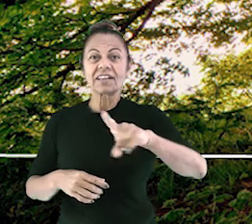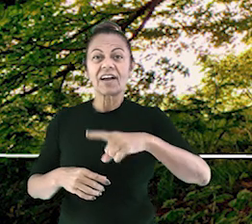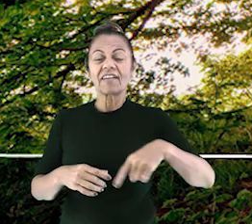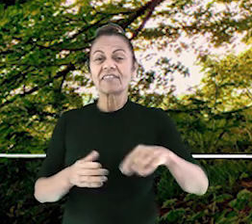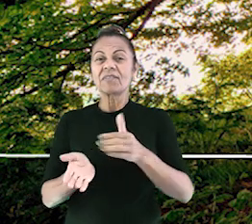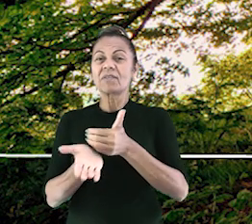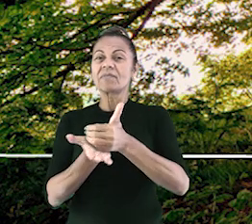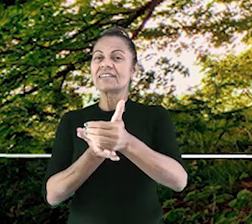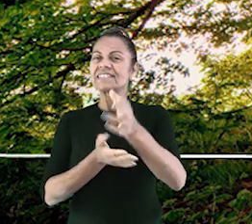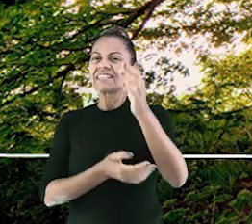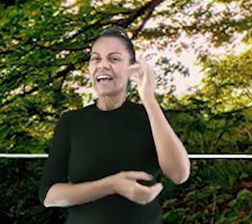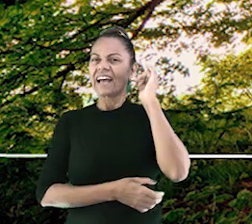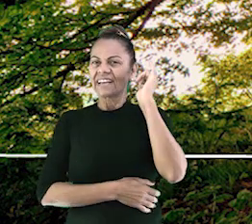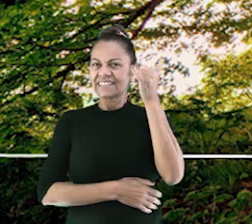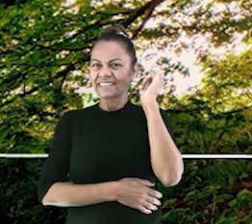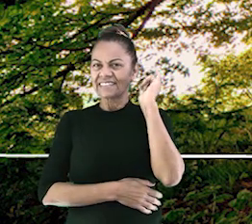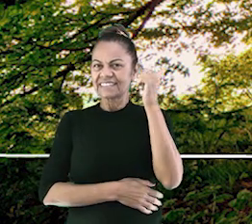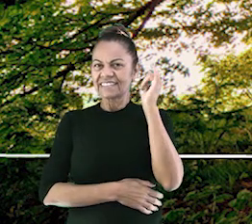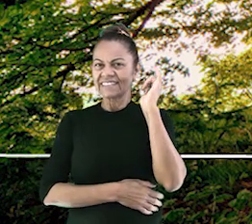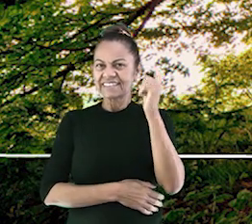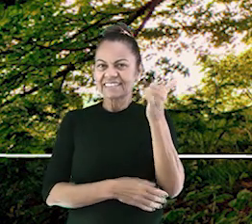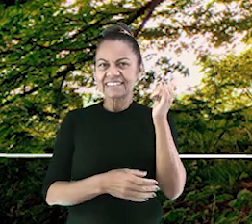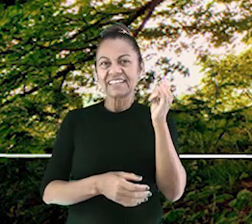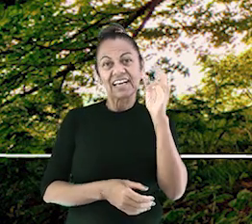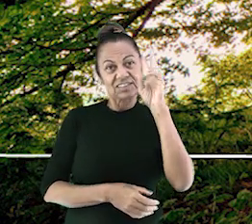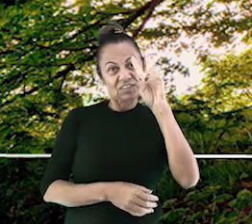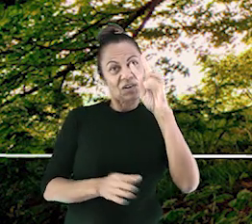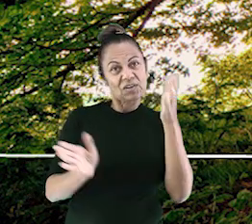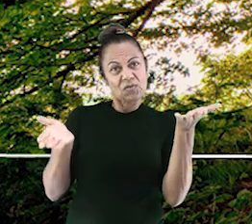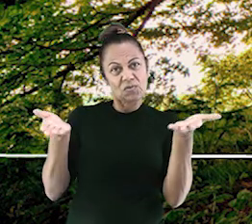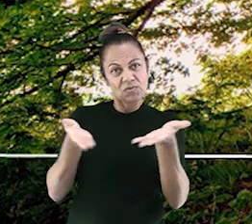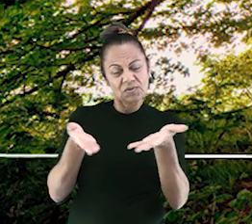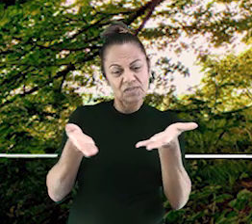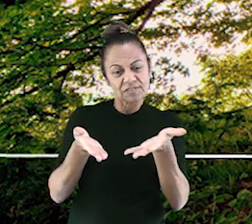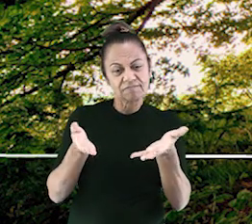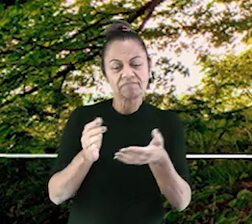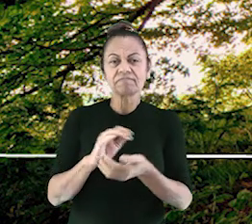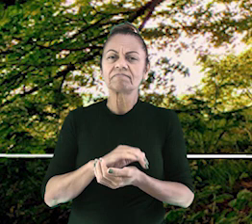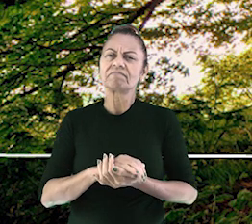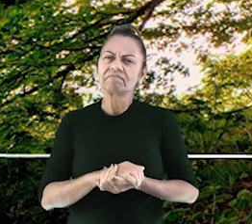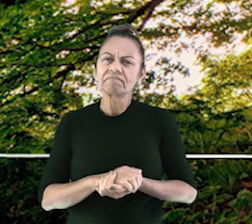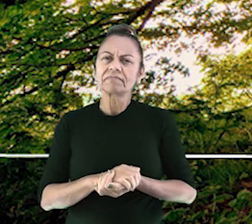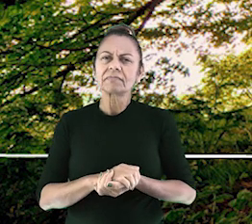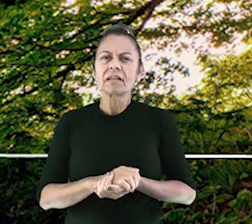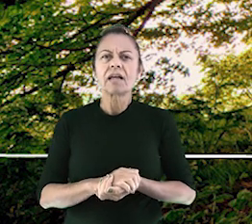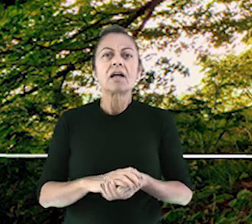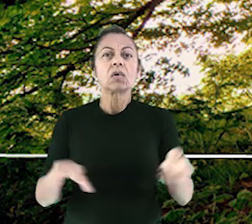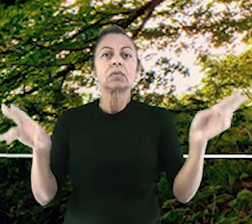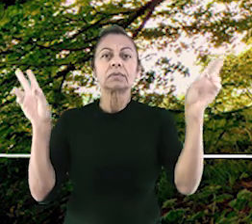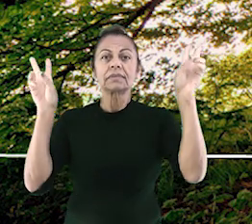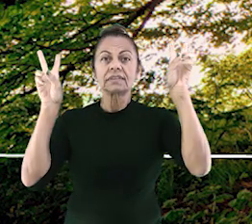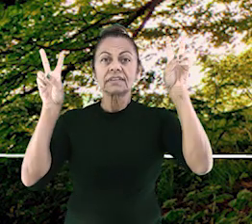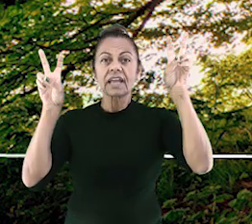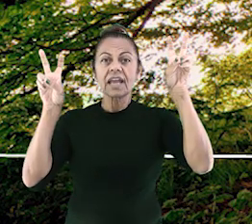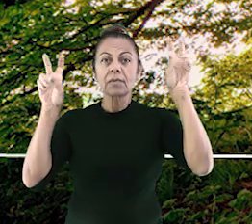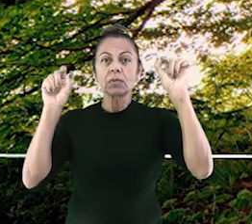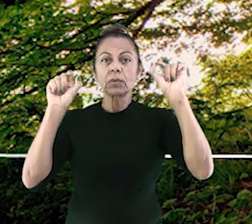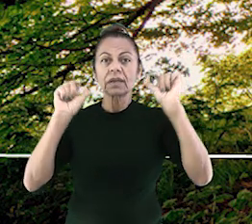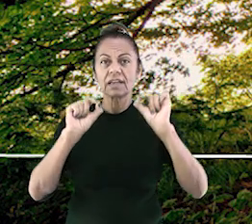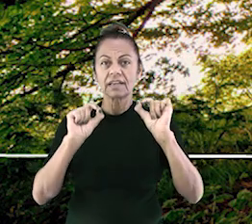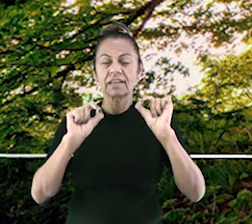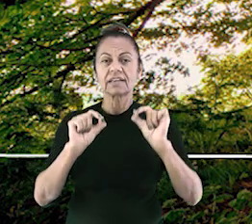nós já vamos começar a nossa história de hoje. A história